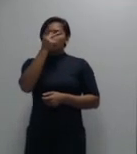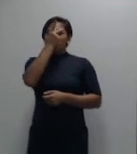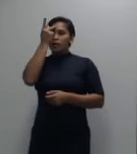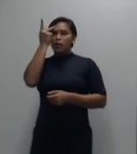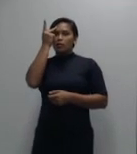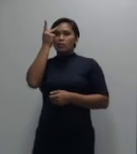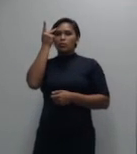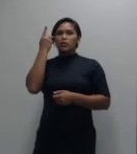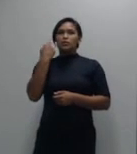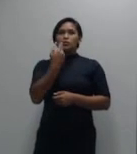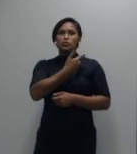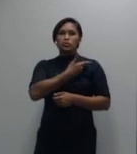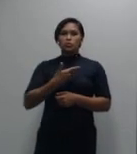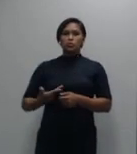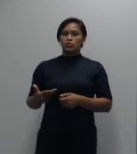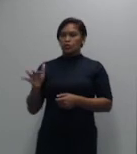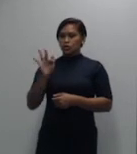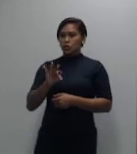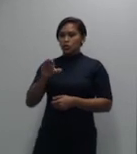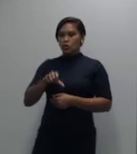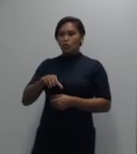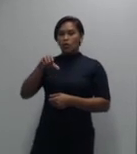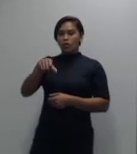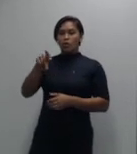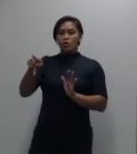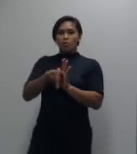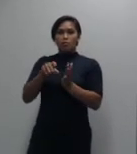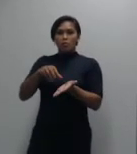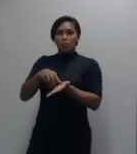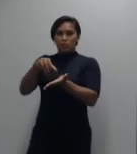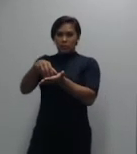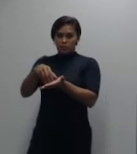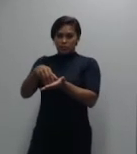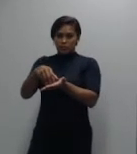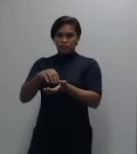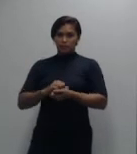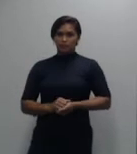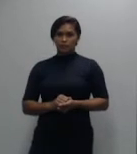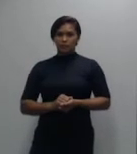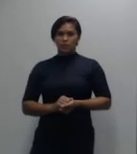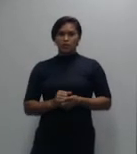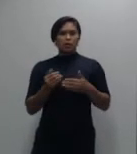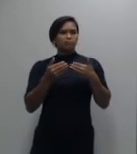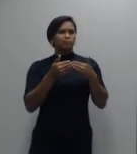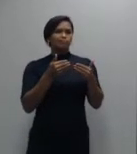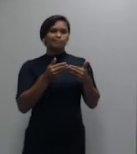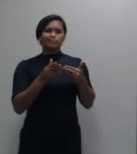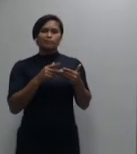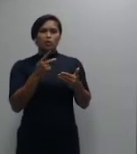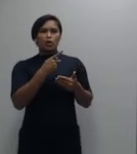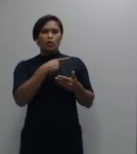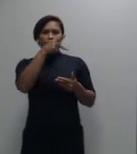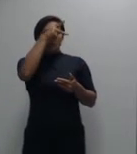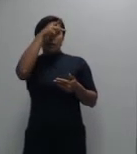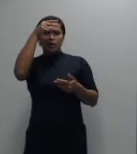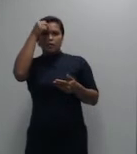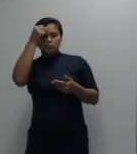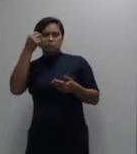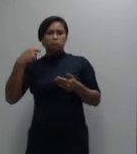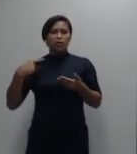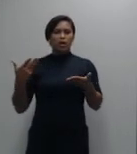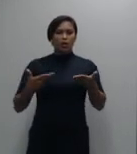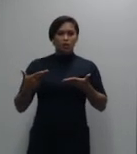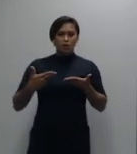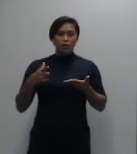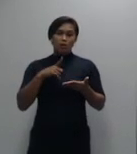presidente é no órgão executivo e e não importa quem seja o prefeito esteja de plantão